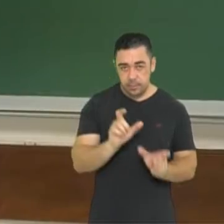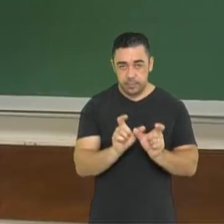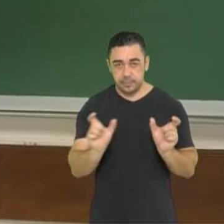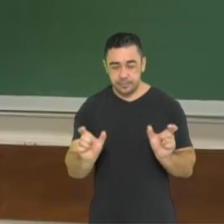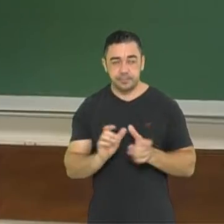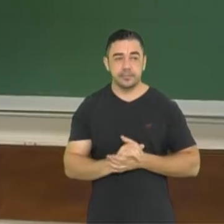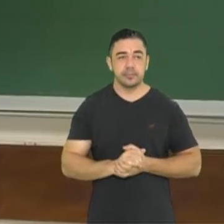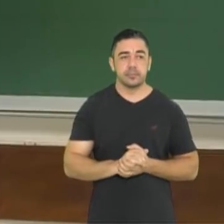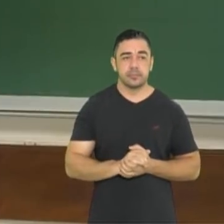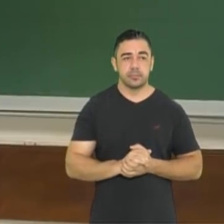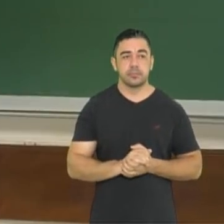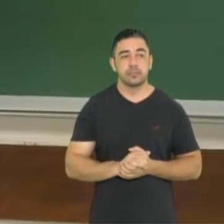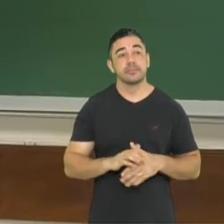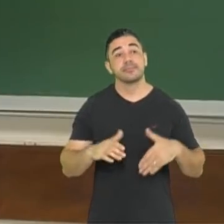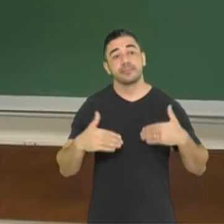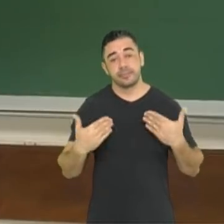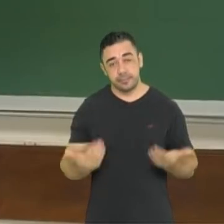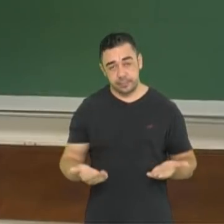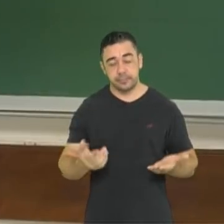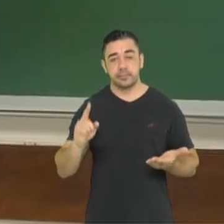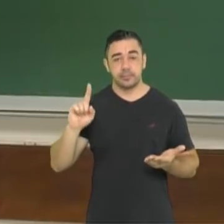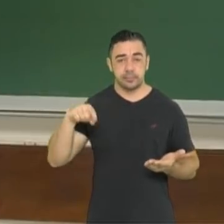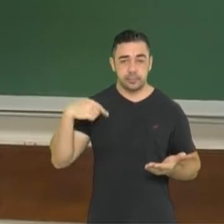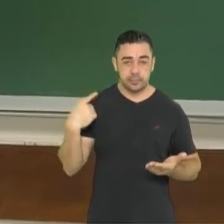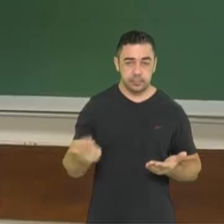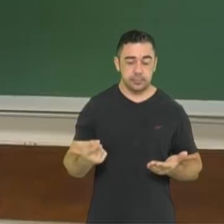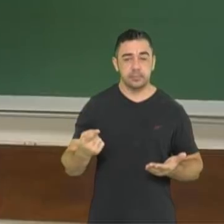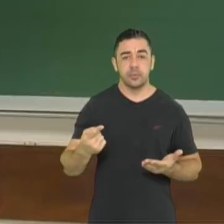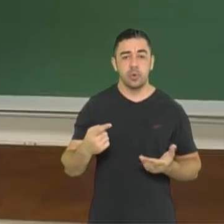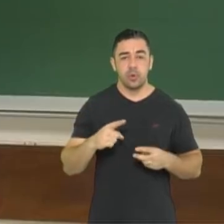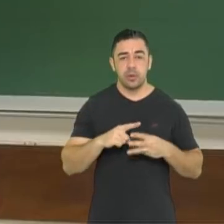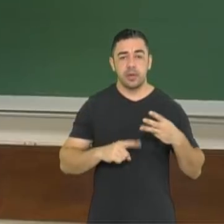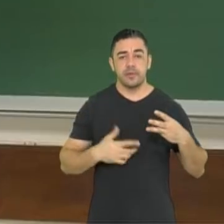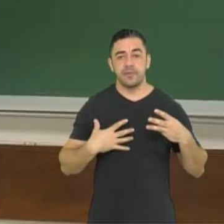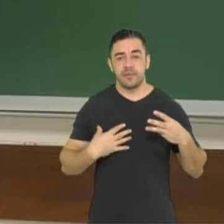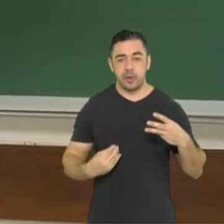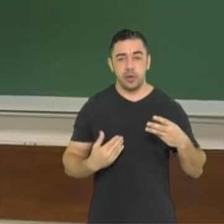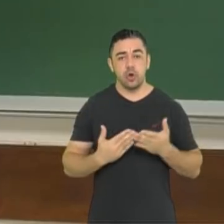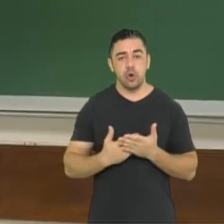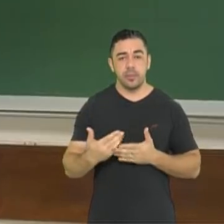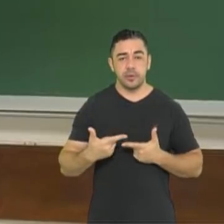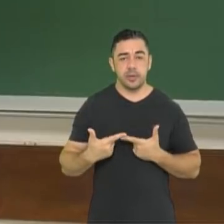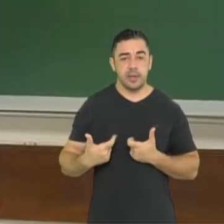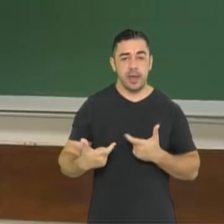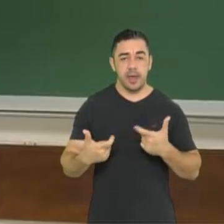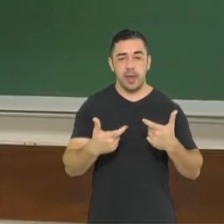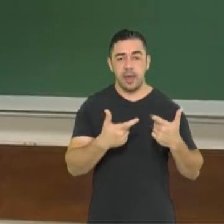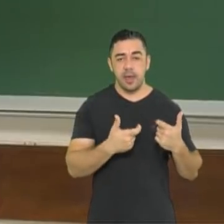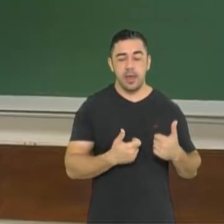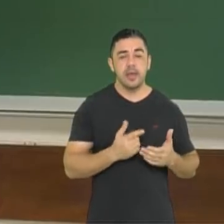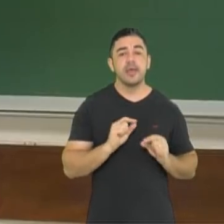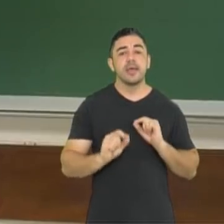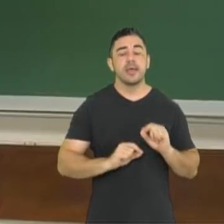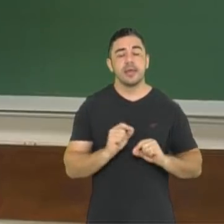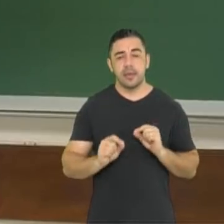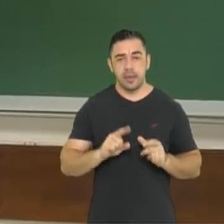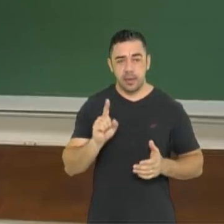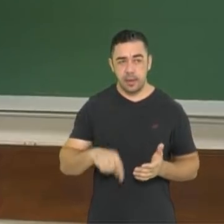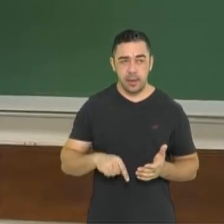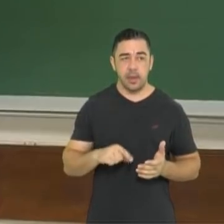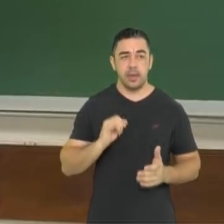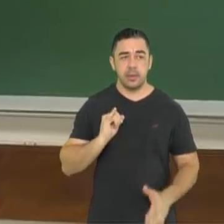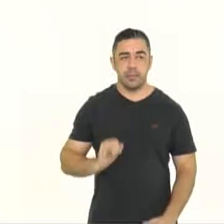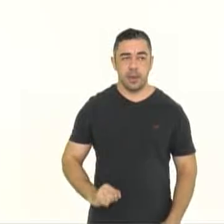sobrenomes, né? Aí, logo após Luís o Piedoso, seus 3 filhos começaram a entrar em guerra sobre quem iria governar o Império